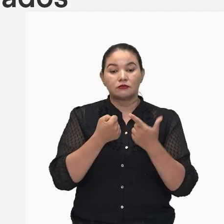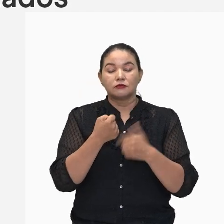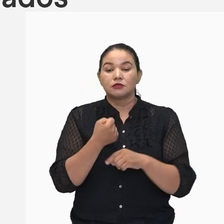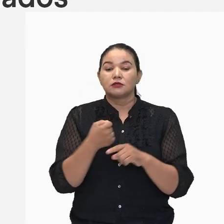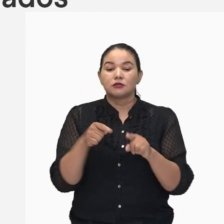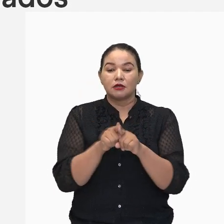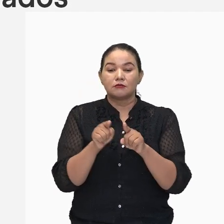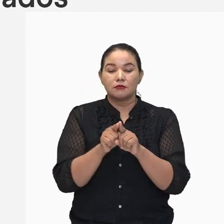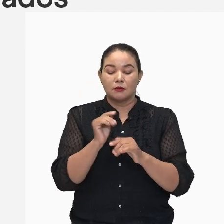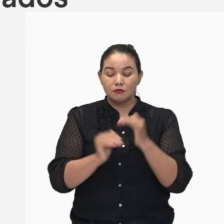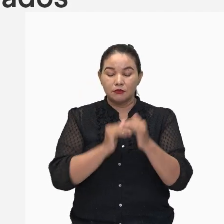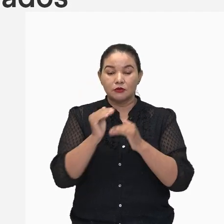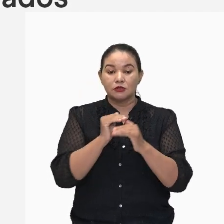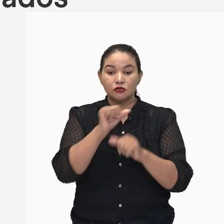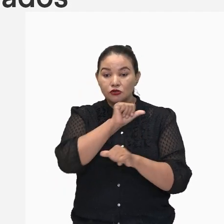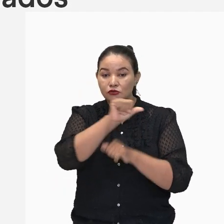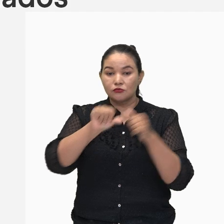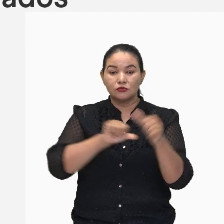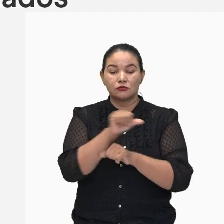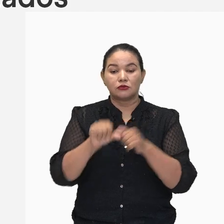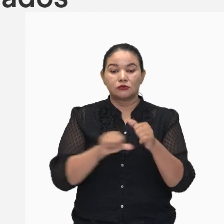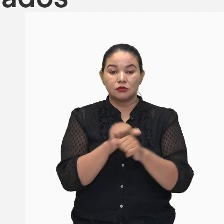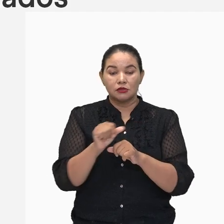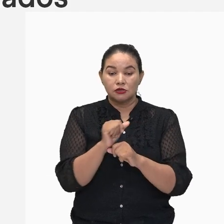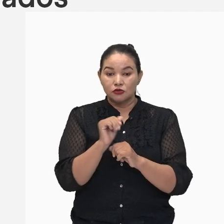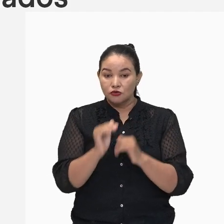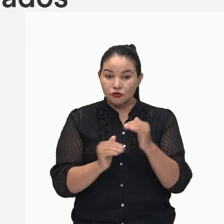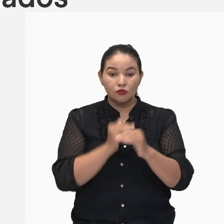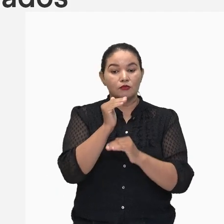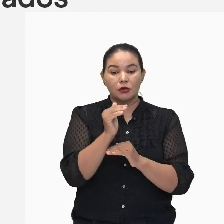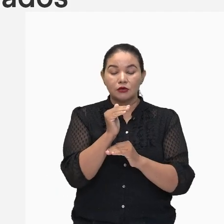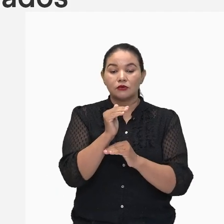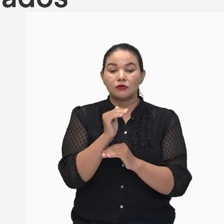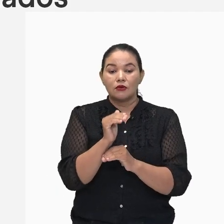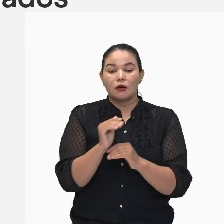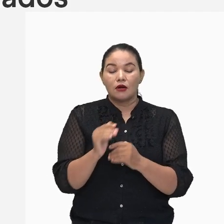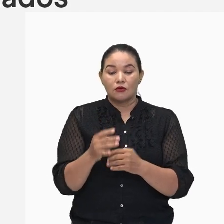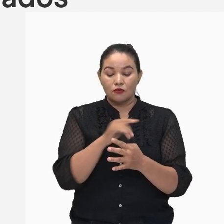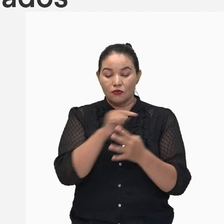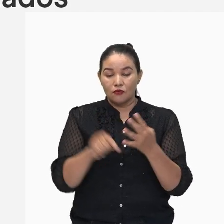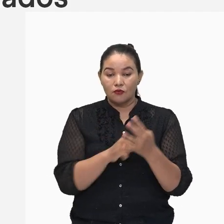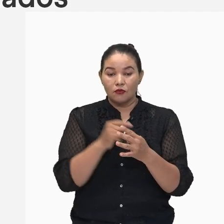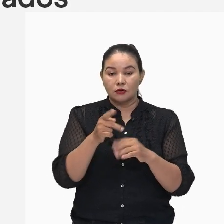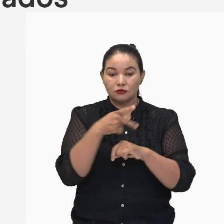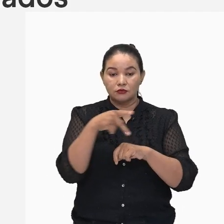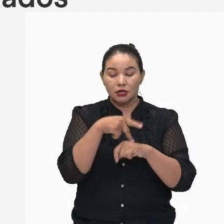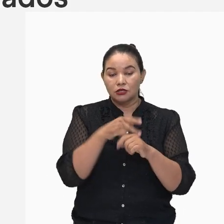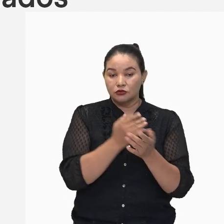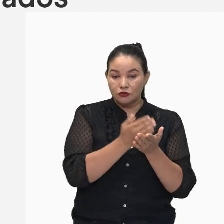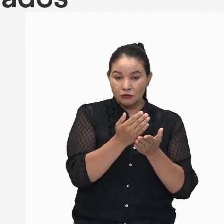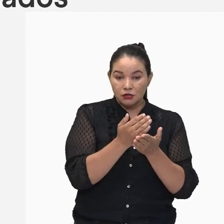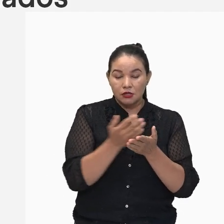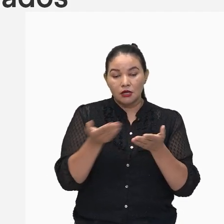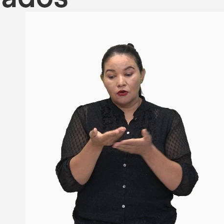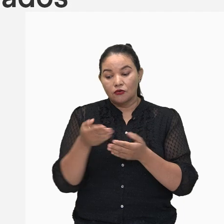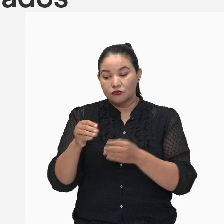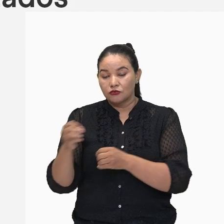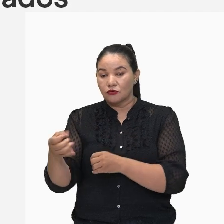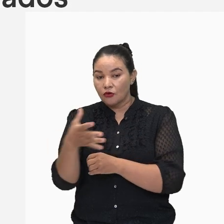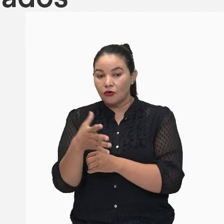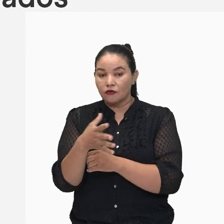por um processo de transição bem superior, né, esses 4 países que iniciaram os tigres asiáticos, do que os novos.